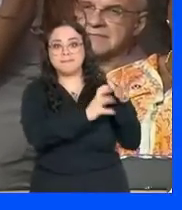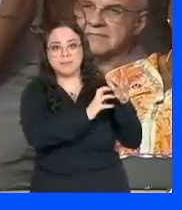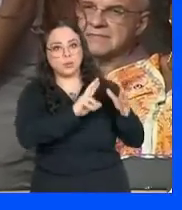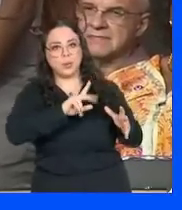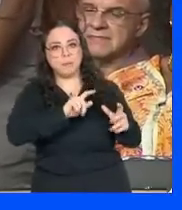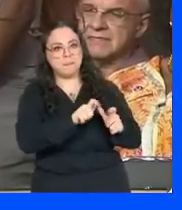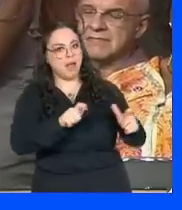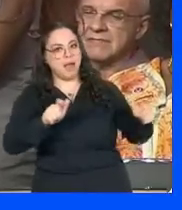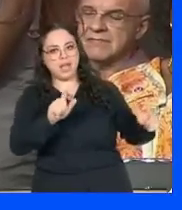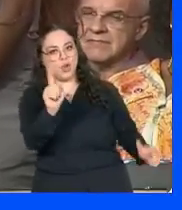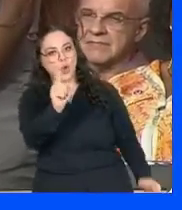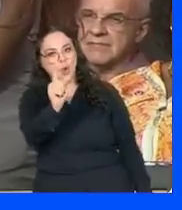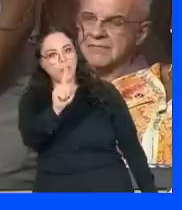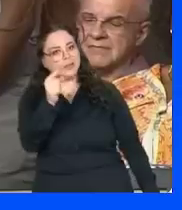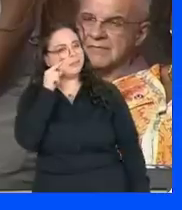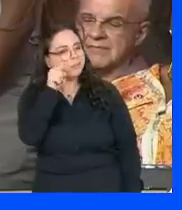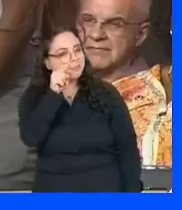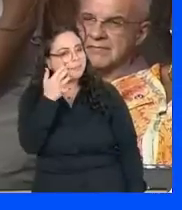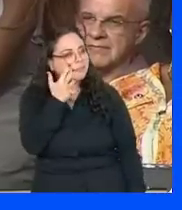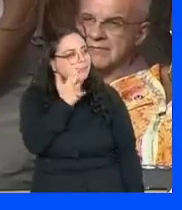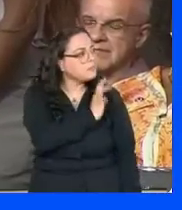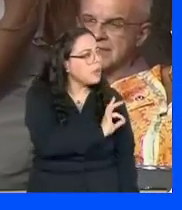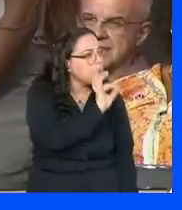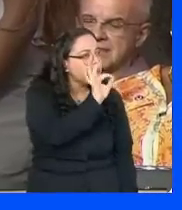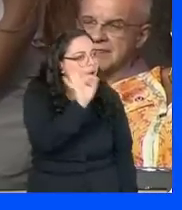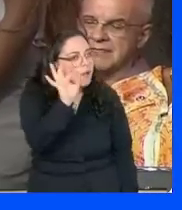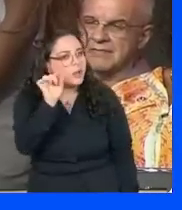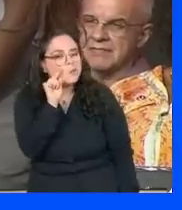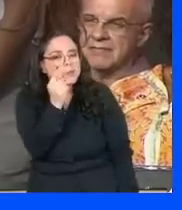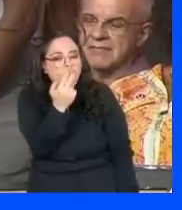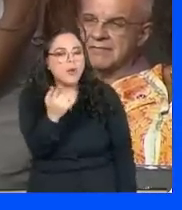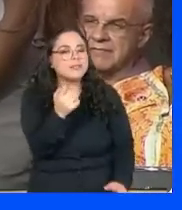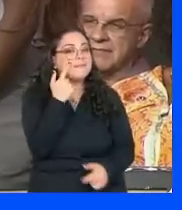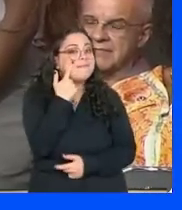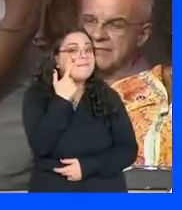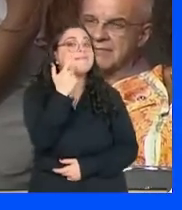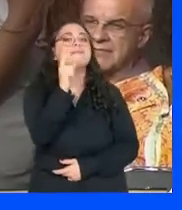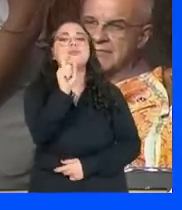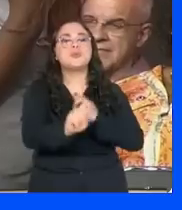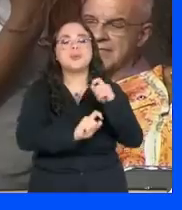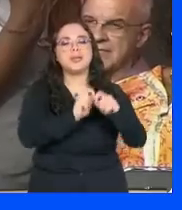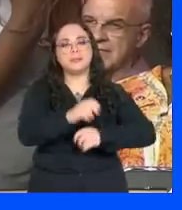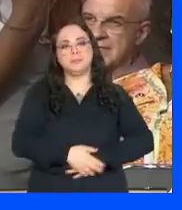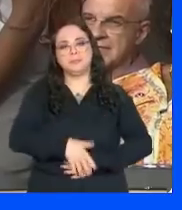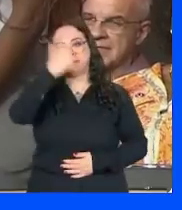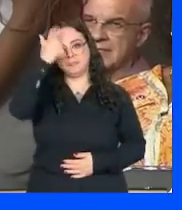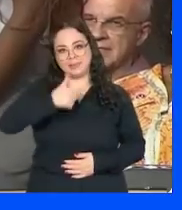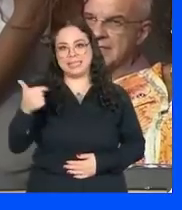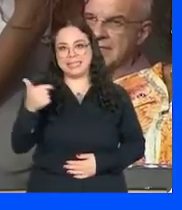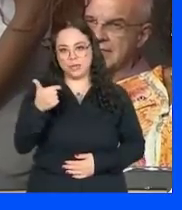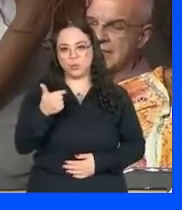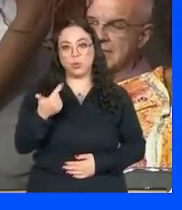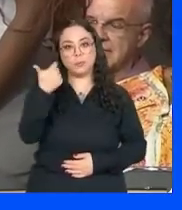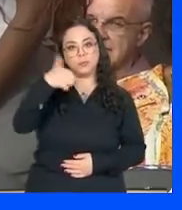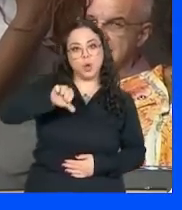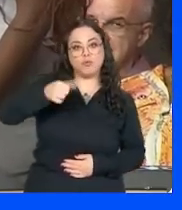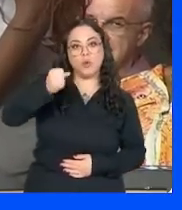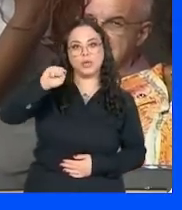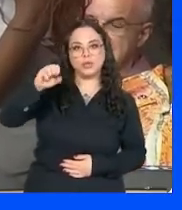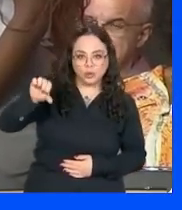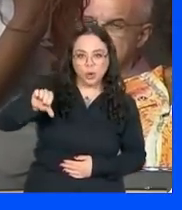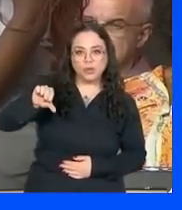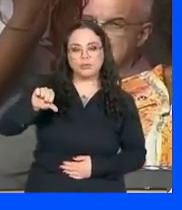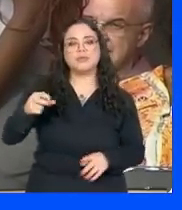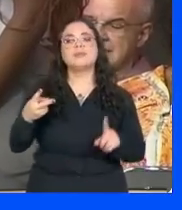maior. Mas se vocês prestarem atenção numa coisa interessante, Eu fui o segundo em 89, o